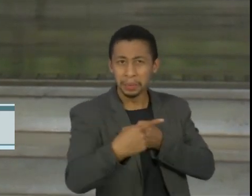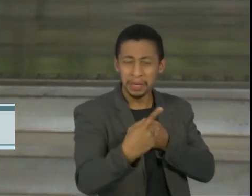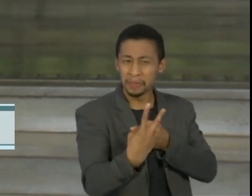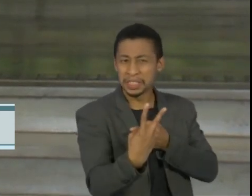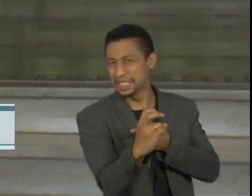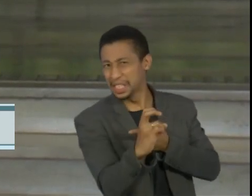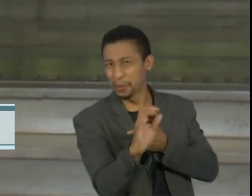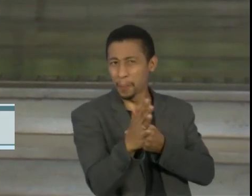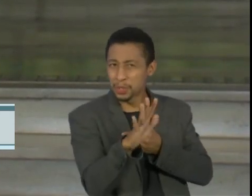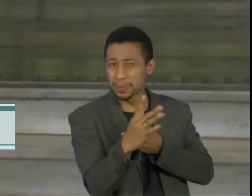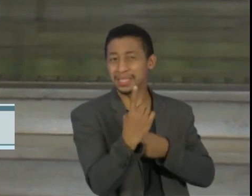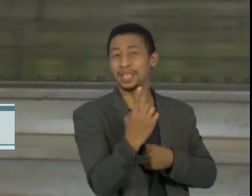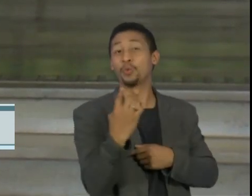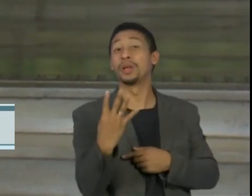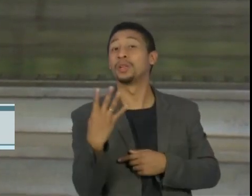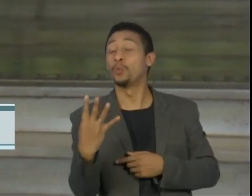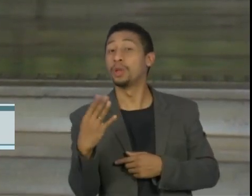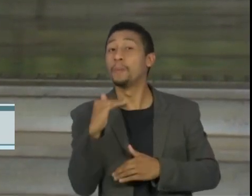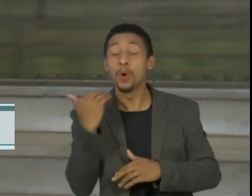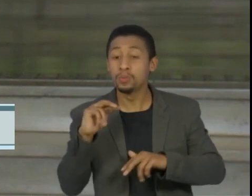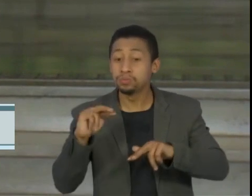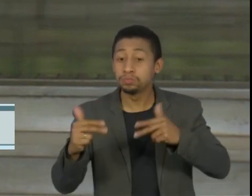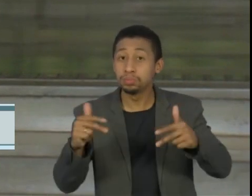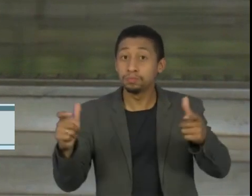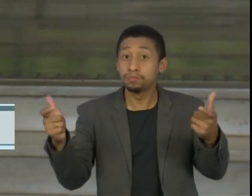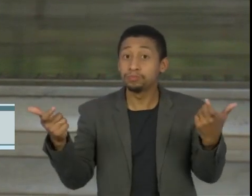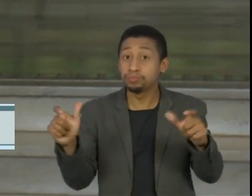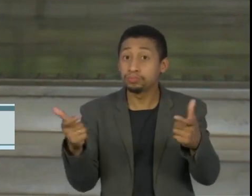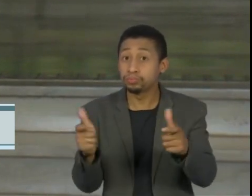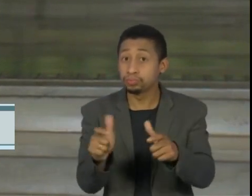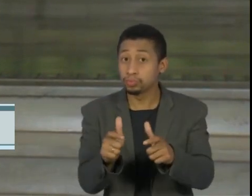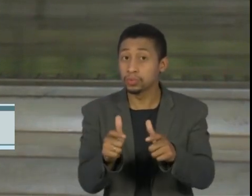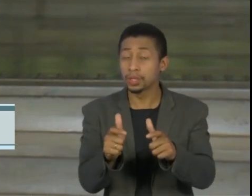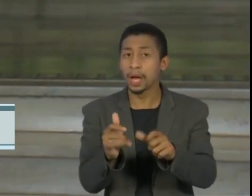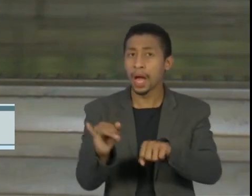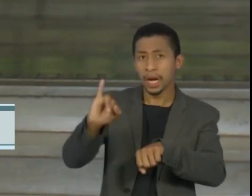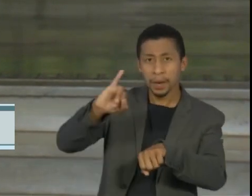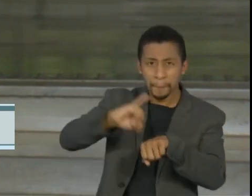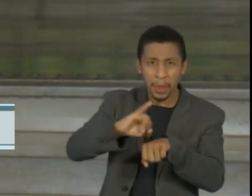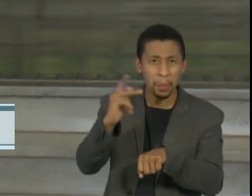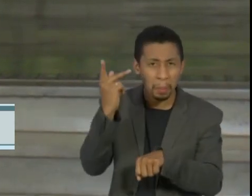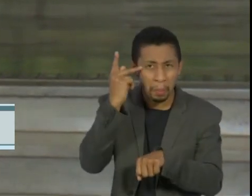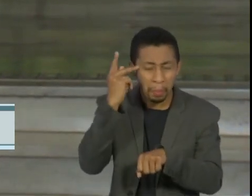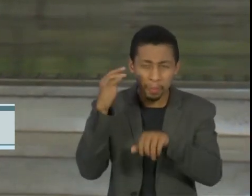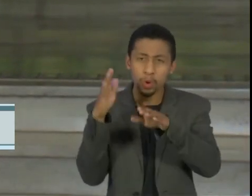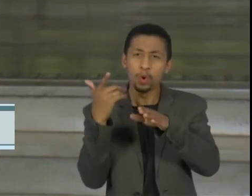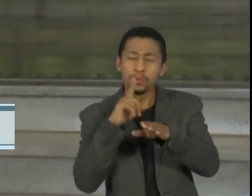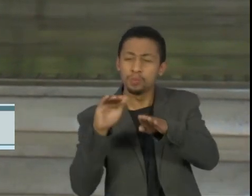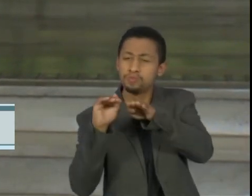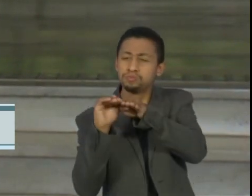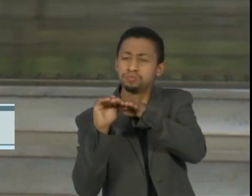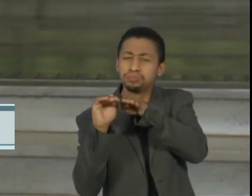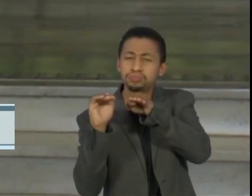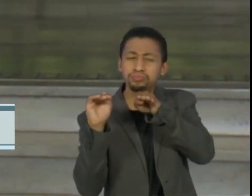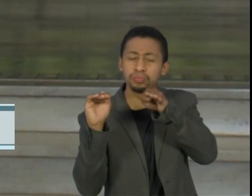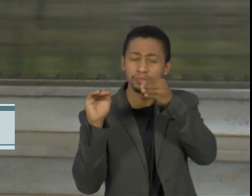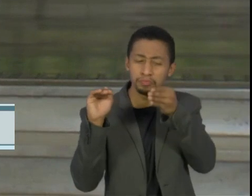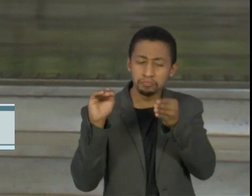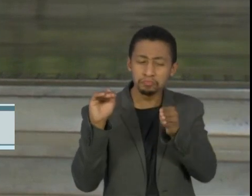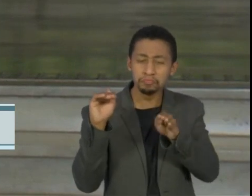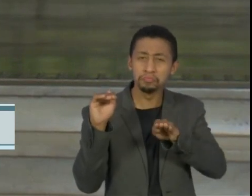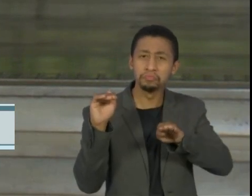mortes. Isso vai ser uma tendência, nós vamos, já que a capital está num platô, de a gente experimentar cada vez menos